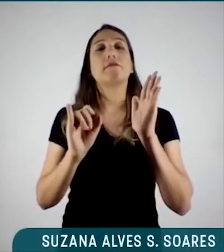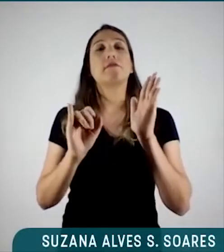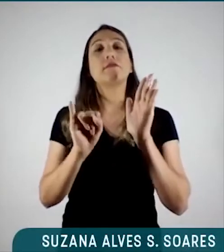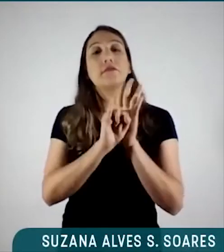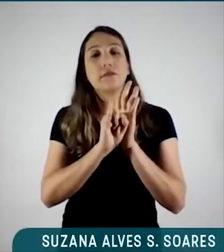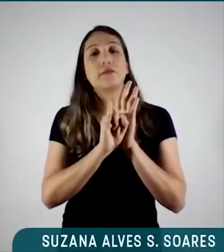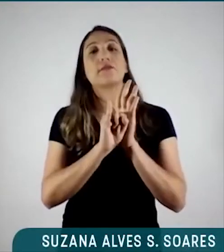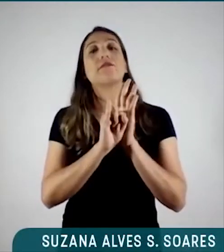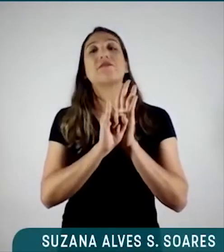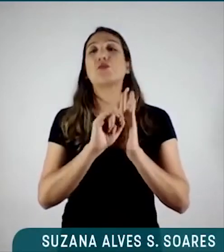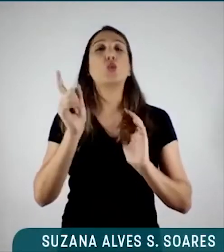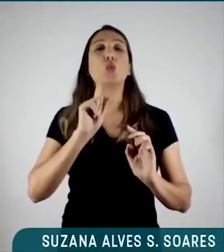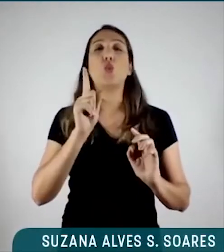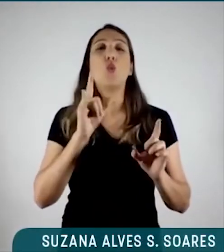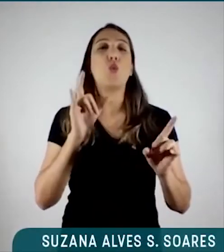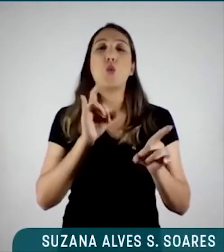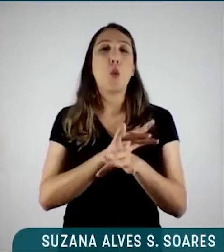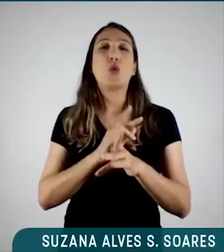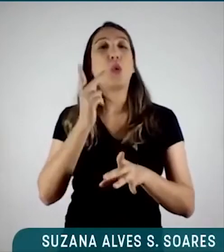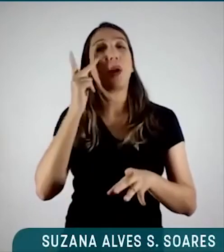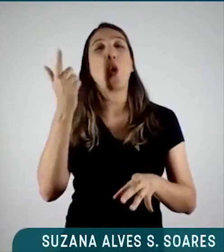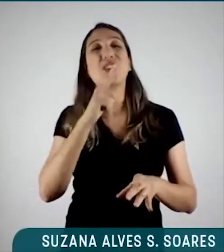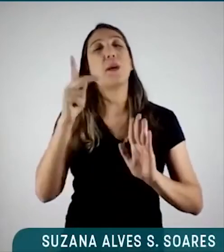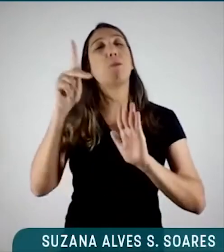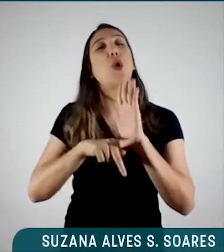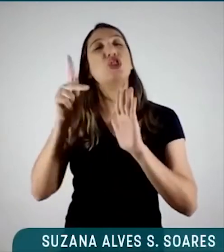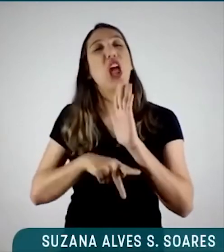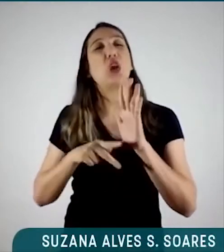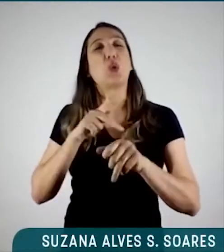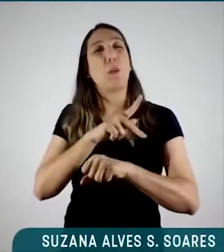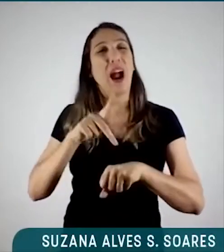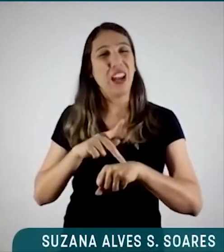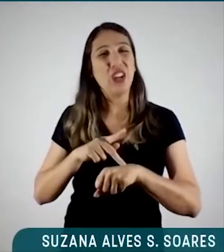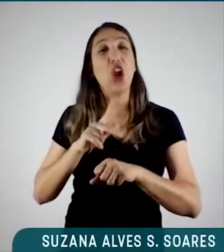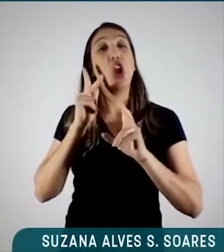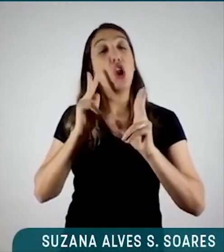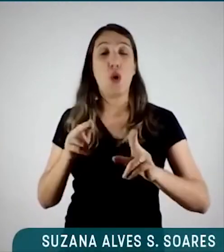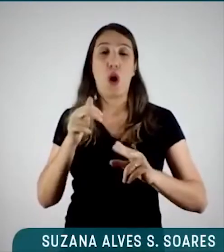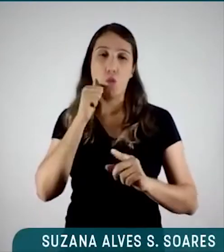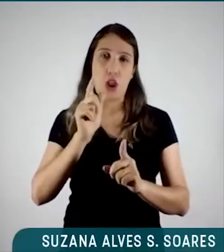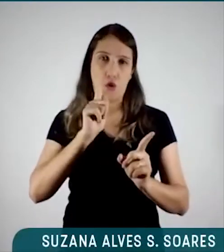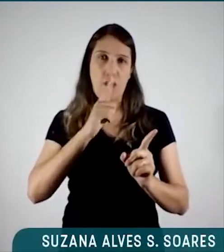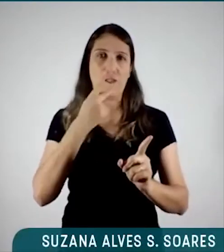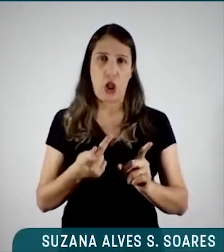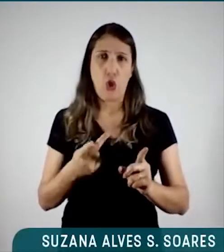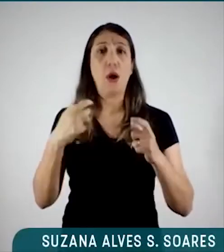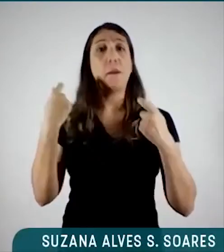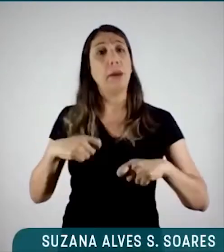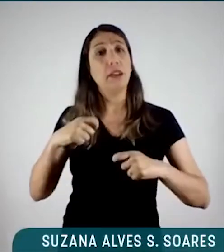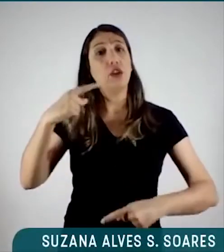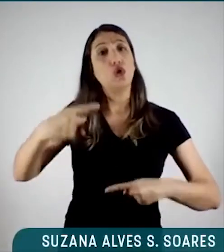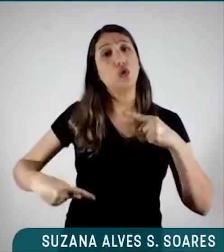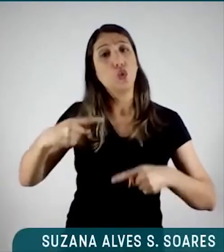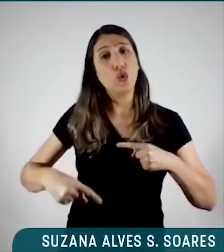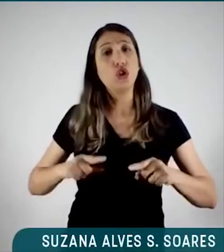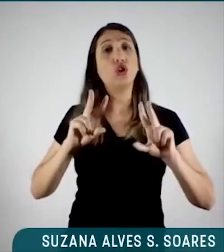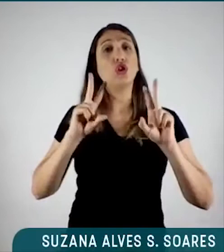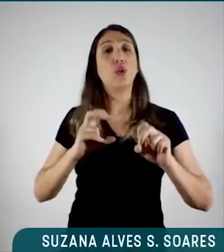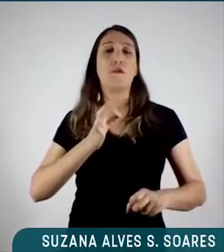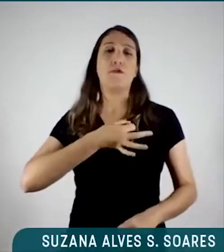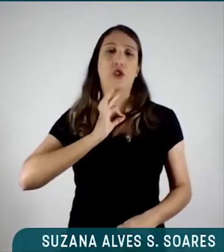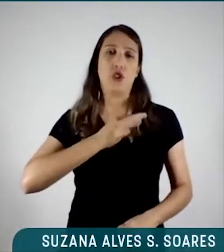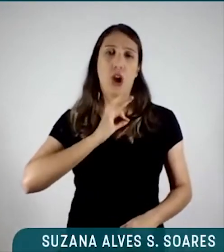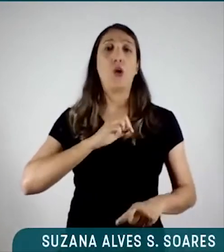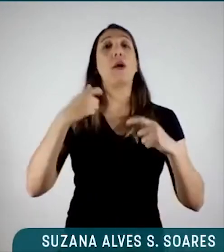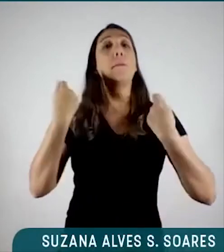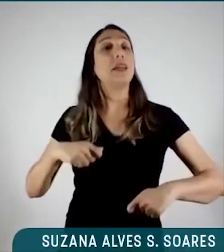o suficiente para um projeto de país nesses moldes que a governadora falou, que precisa discutir a questão fiscal, que precisa discutir